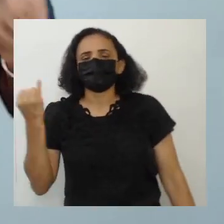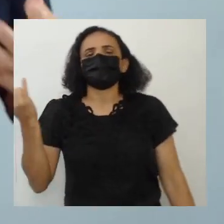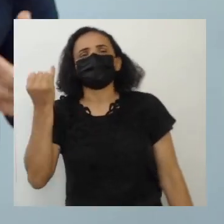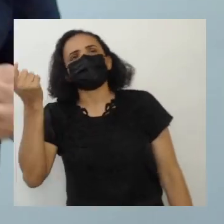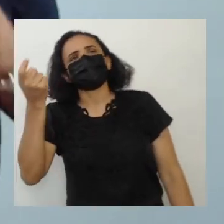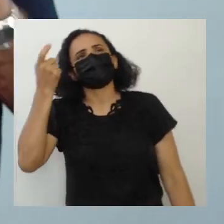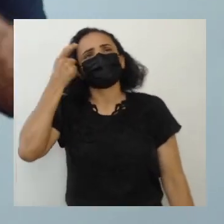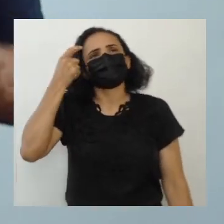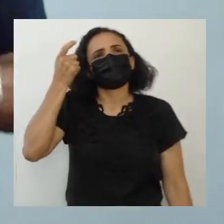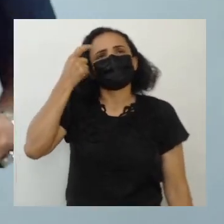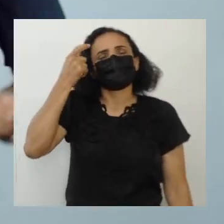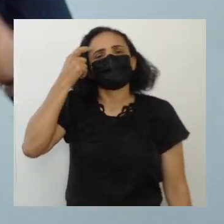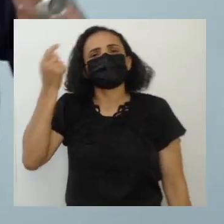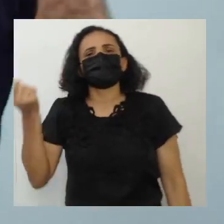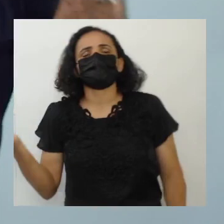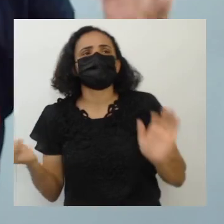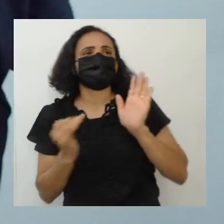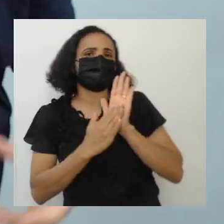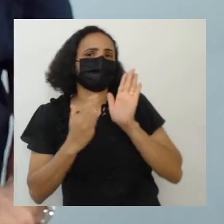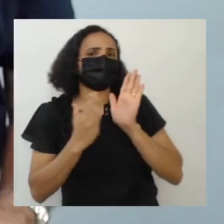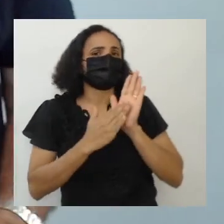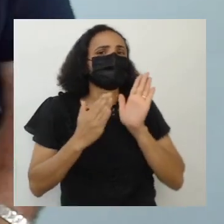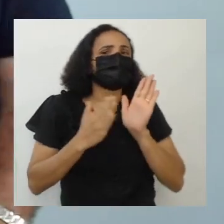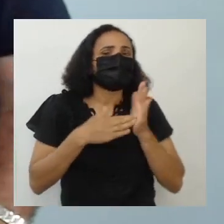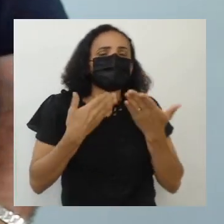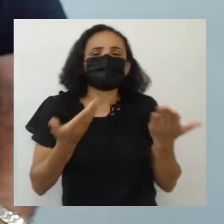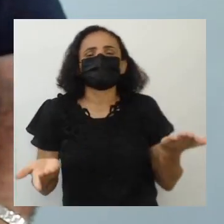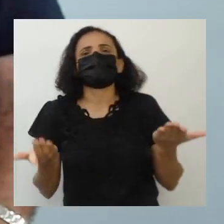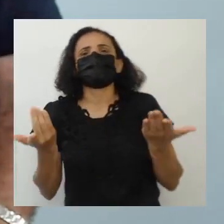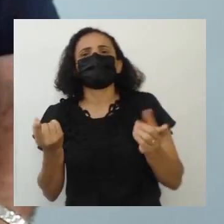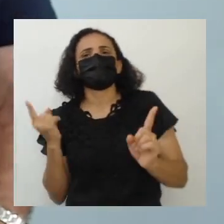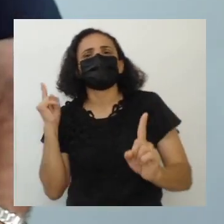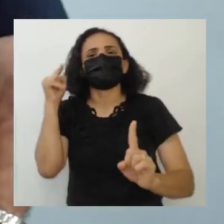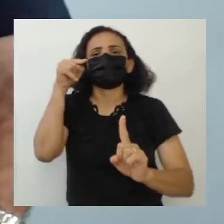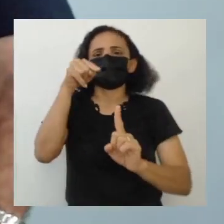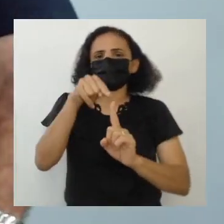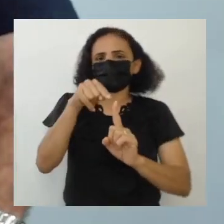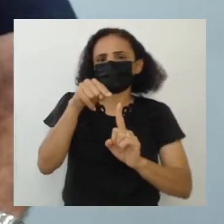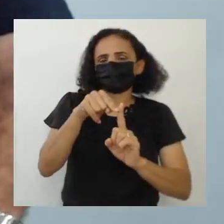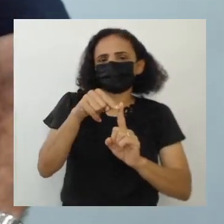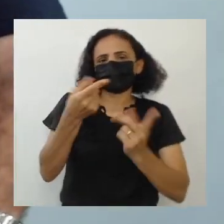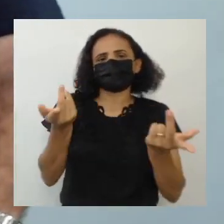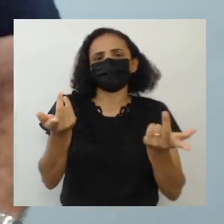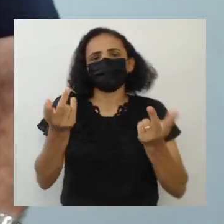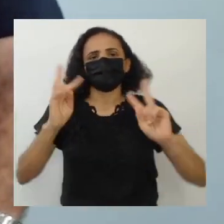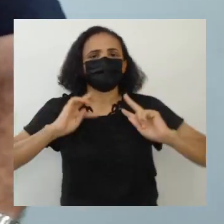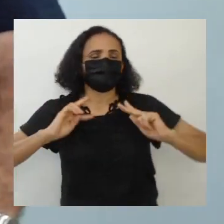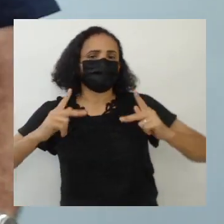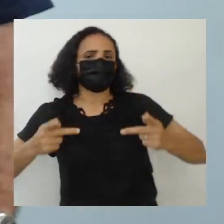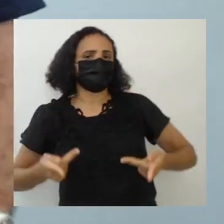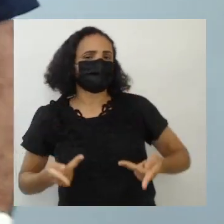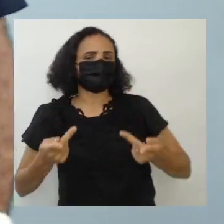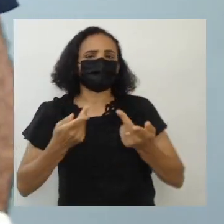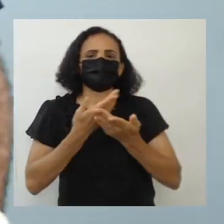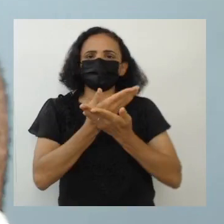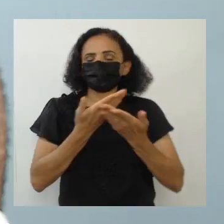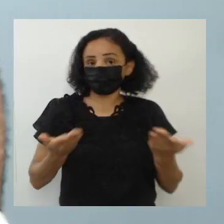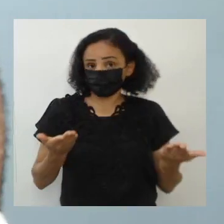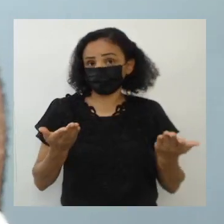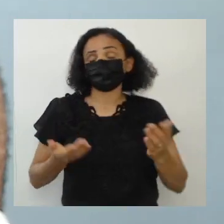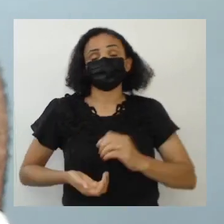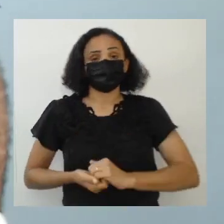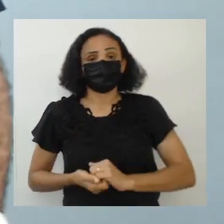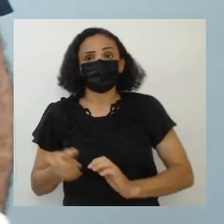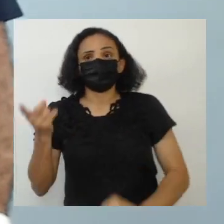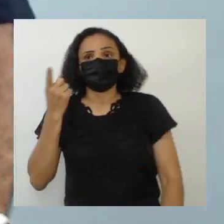de um pensamento, de um propósito, de uma intencionalidade humanista, né? Humanística. Nós vamos